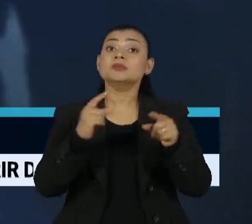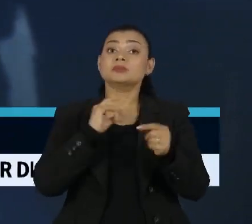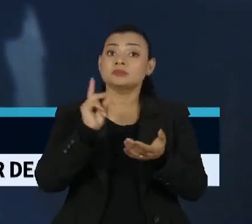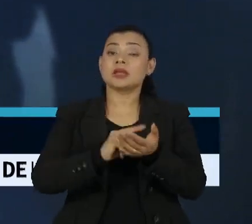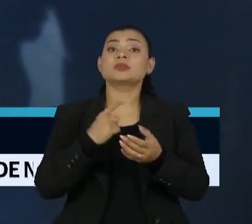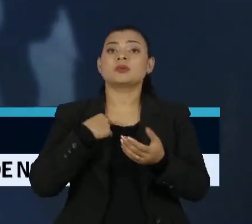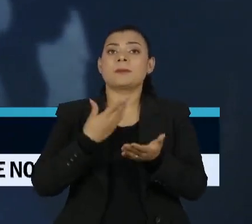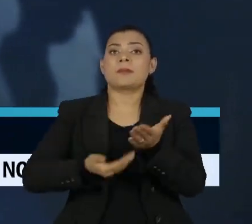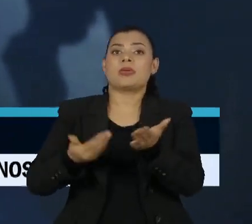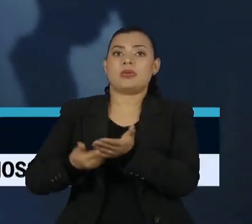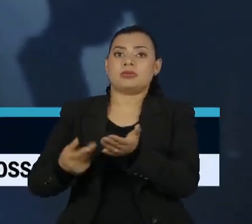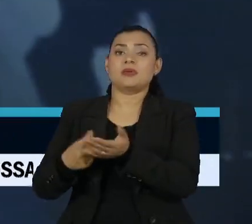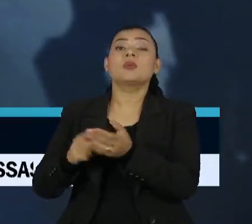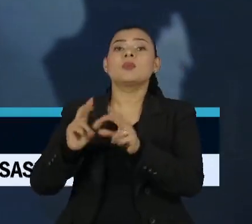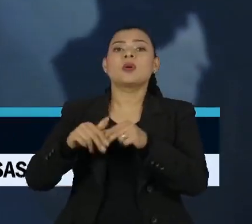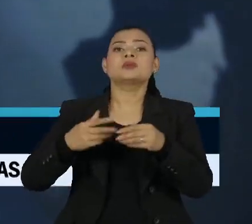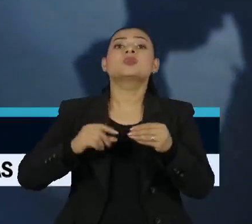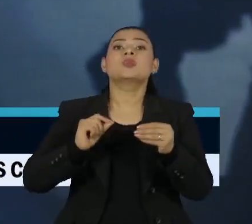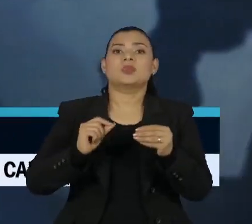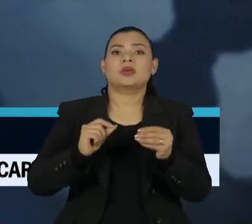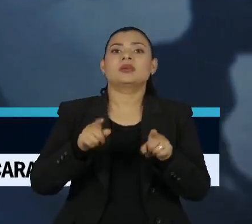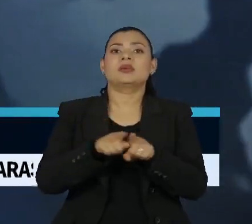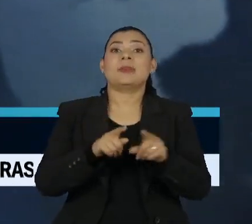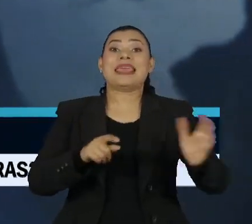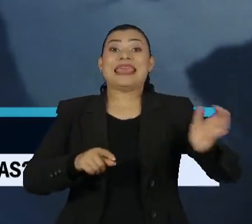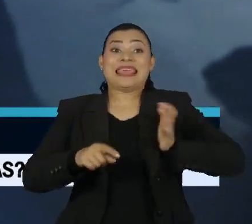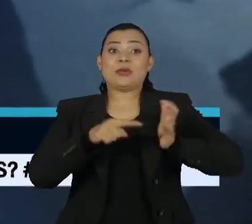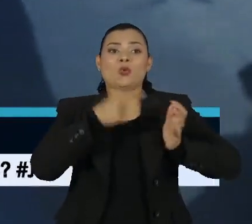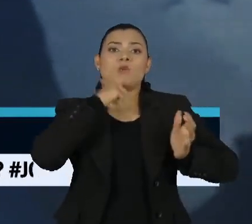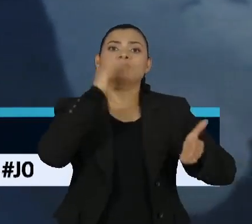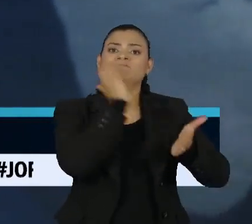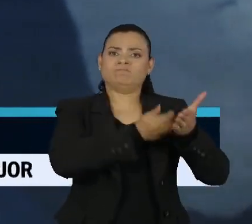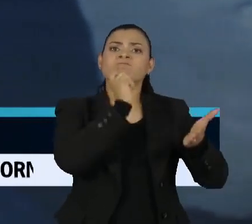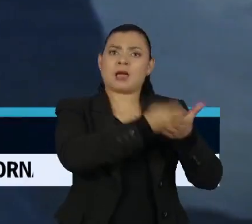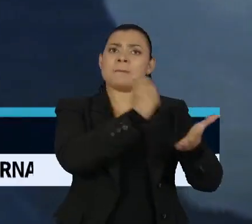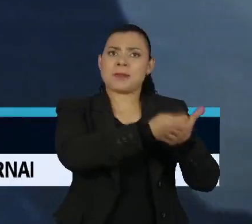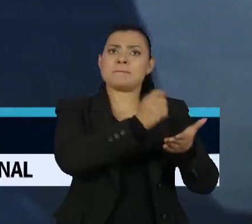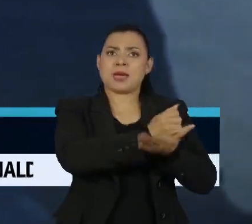de arrecadação com a taxação dos super ricos. O texto ainda vai passar pelo Senado.